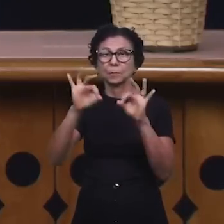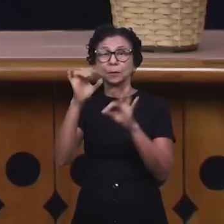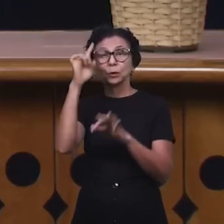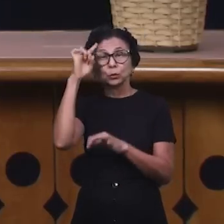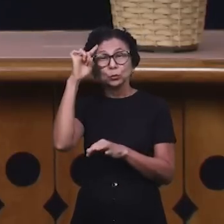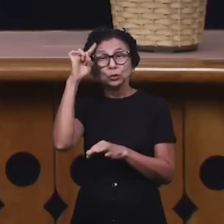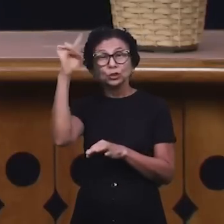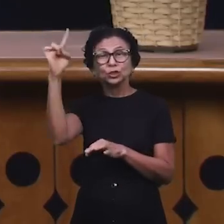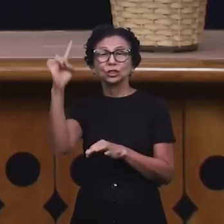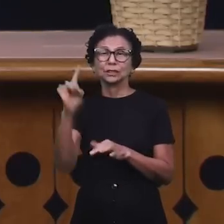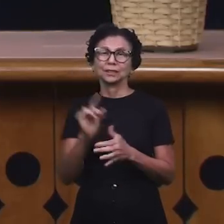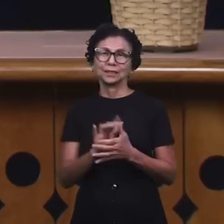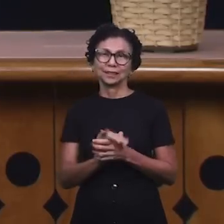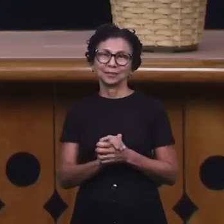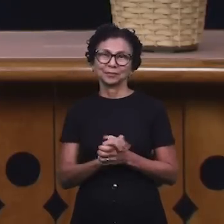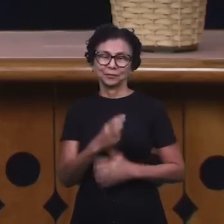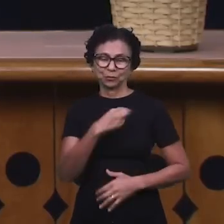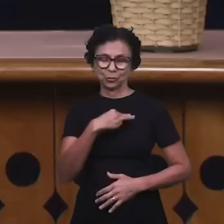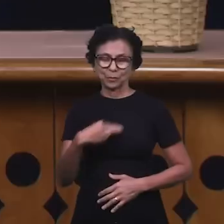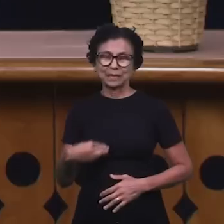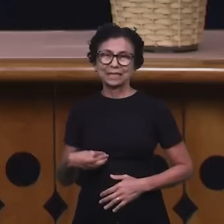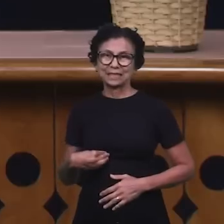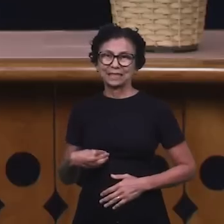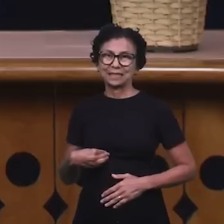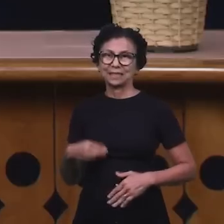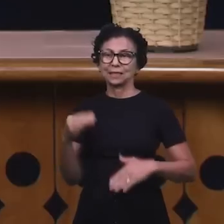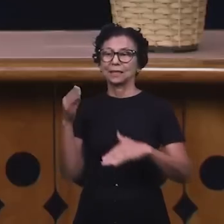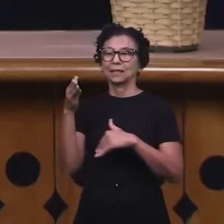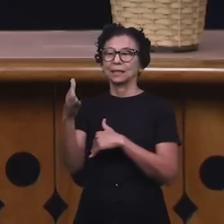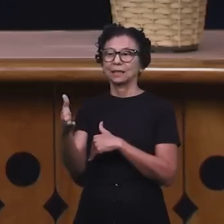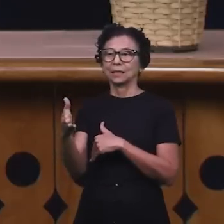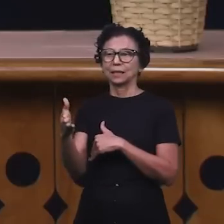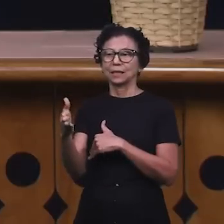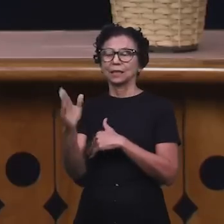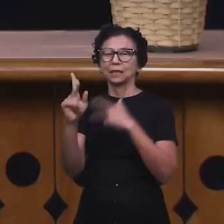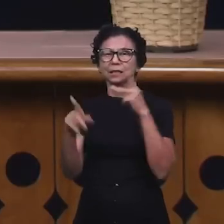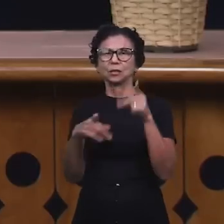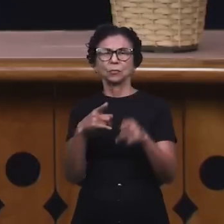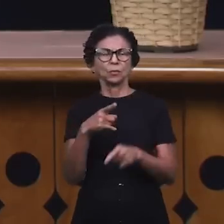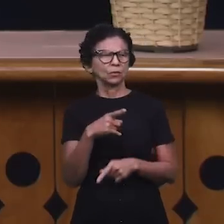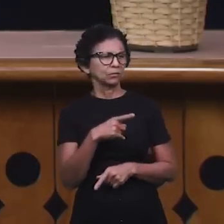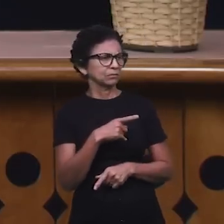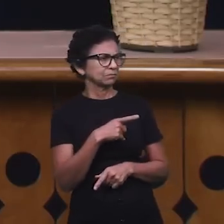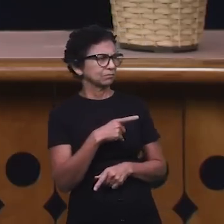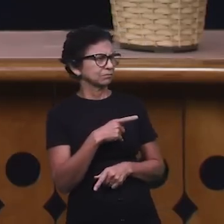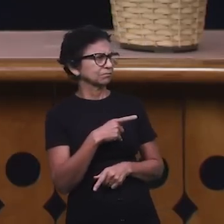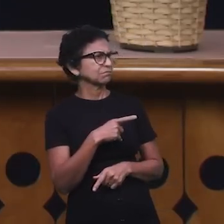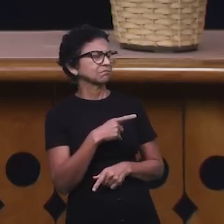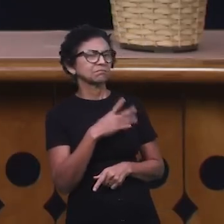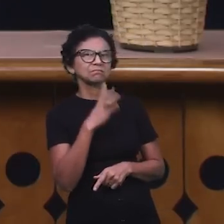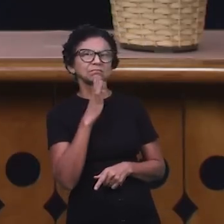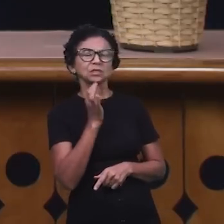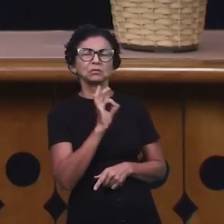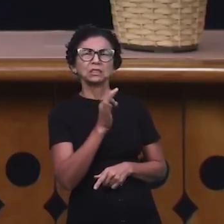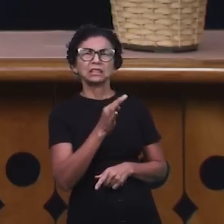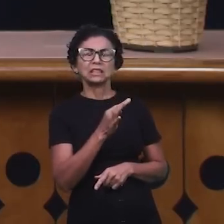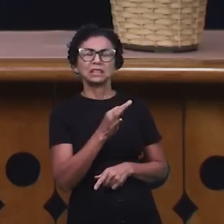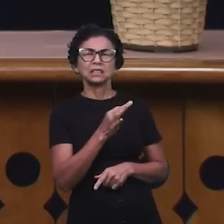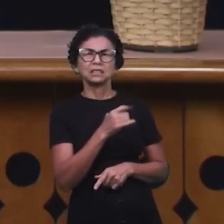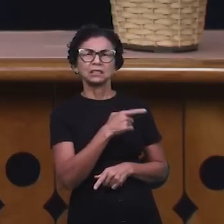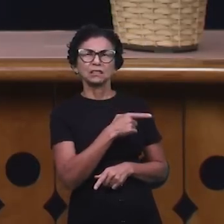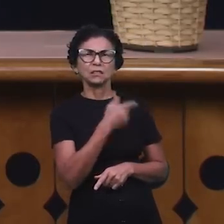do Messias, e eles não conheceram. E por que não conheceram? Porque eles não esperavam um